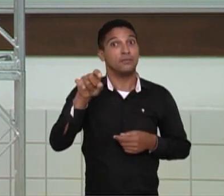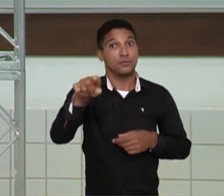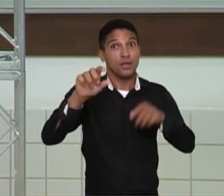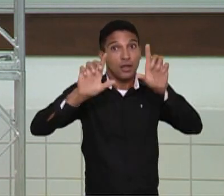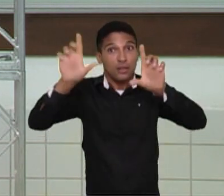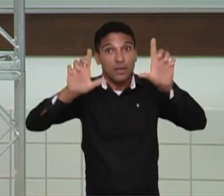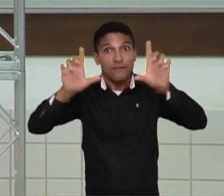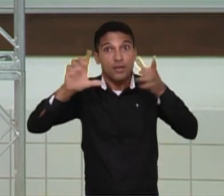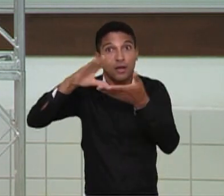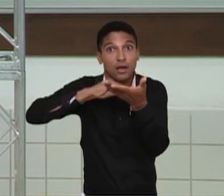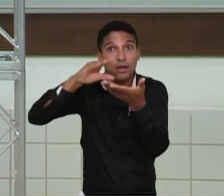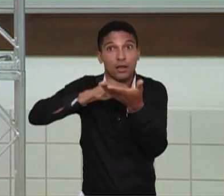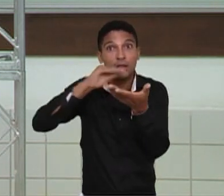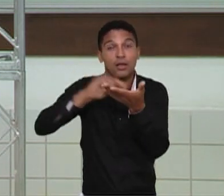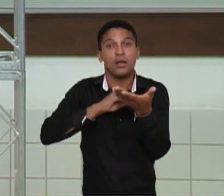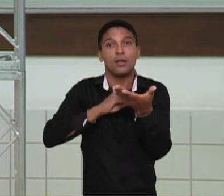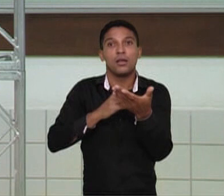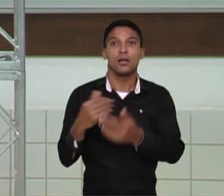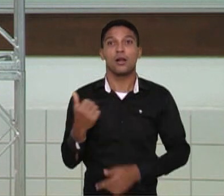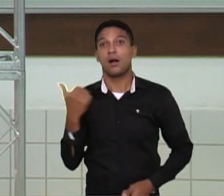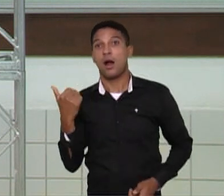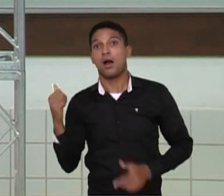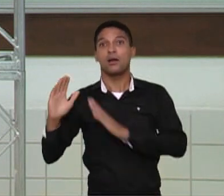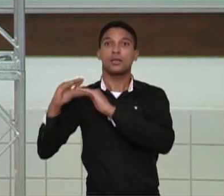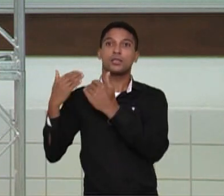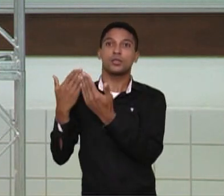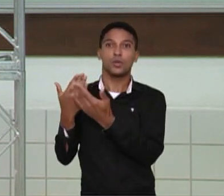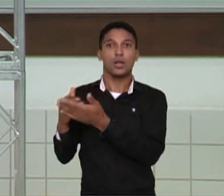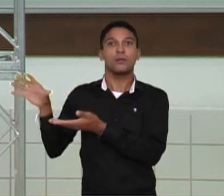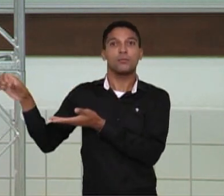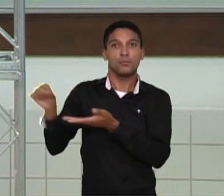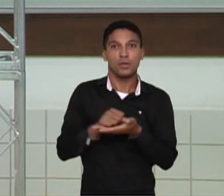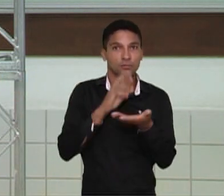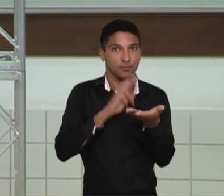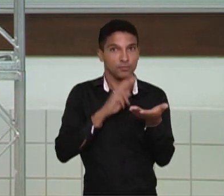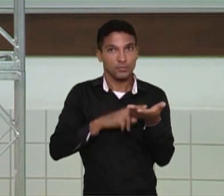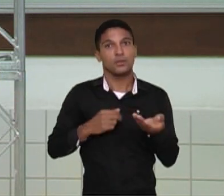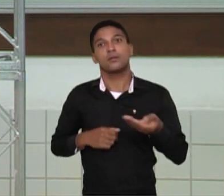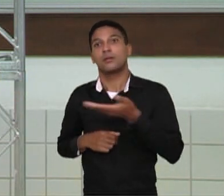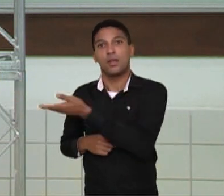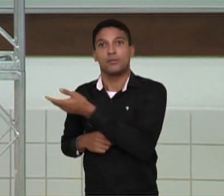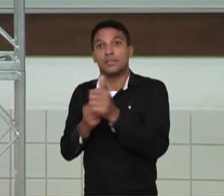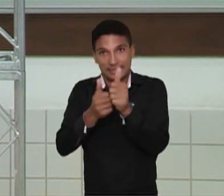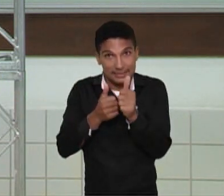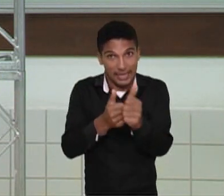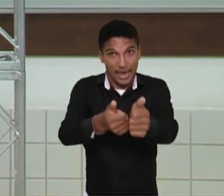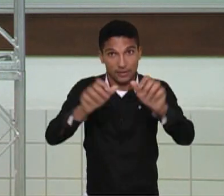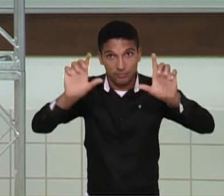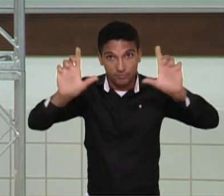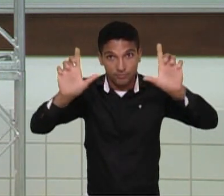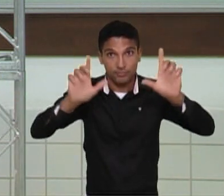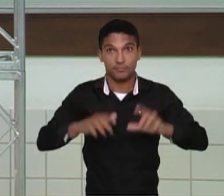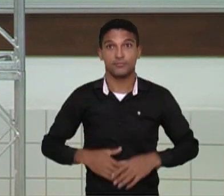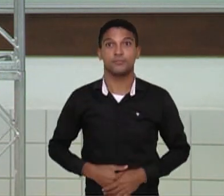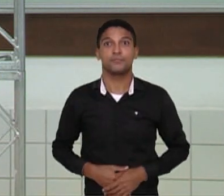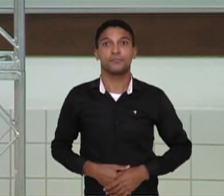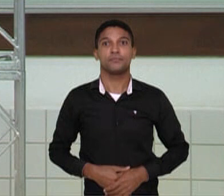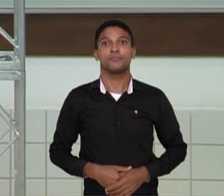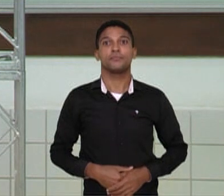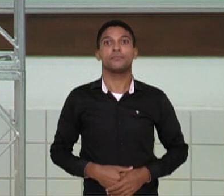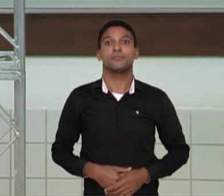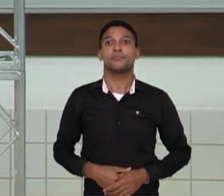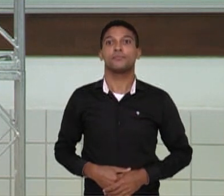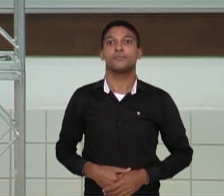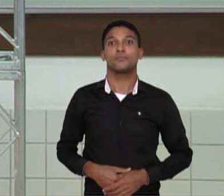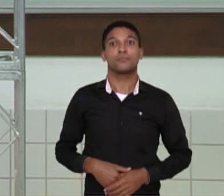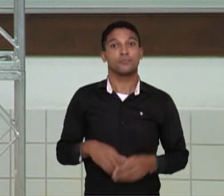seu material didático para que você possa acompanhar as nossas aulas de uma forma mais efetiva. Terceiro aviso, caso você tenha